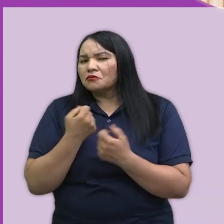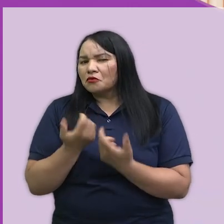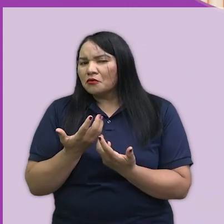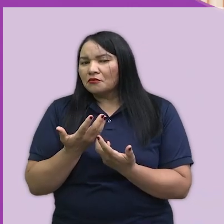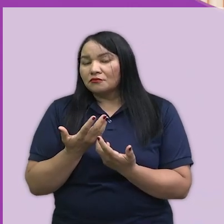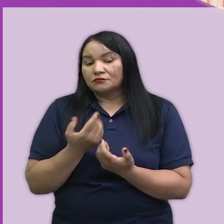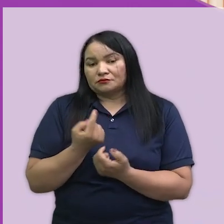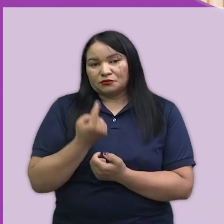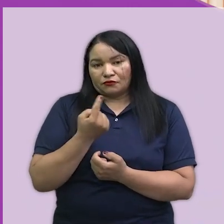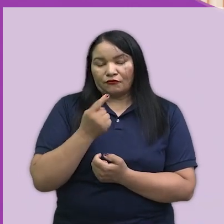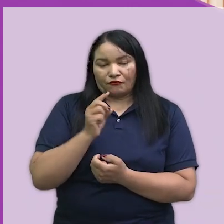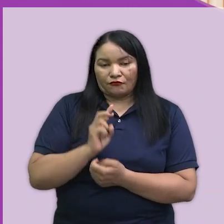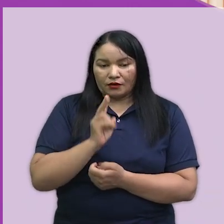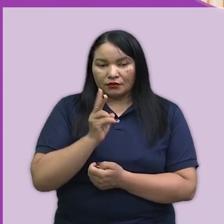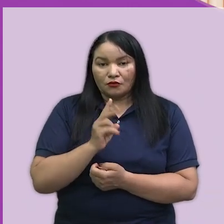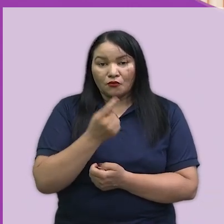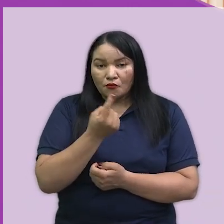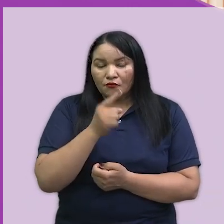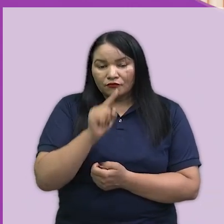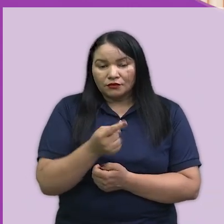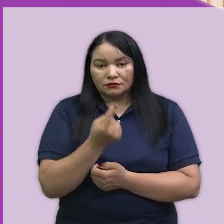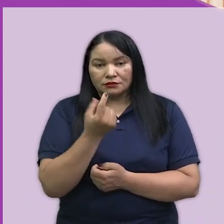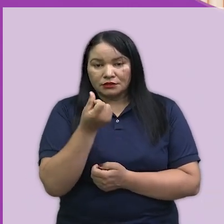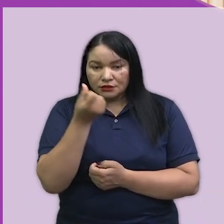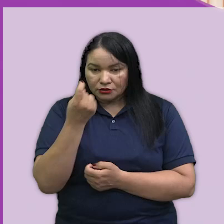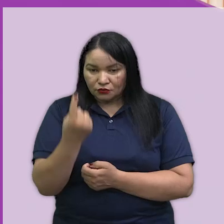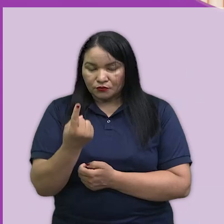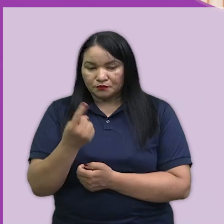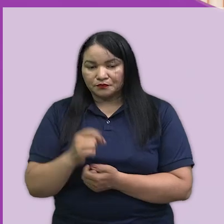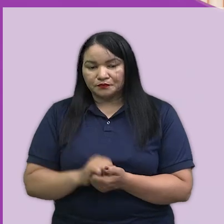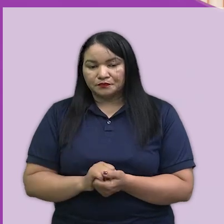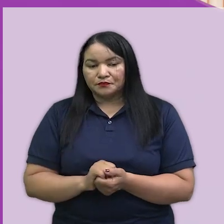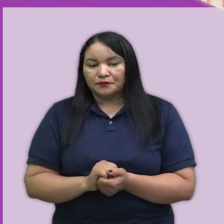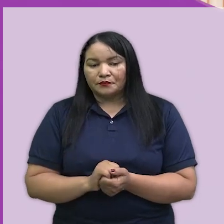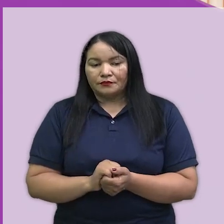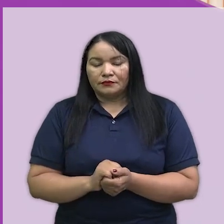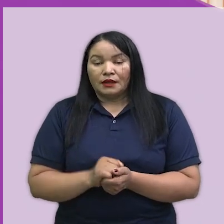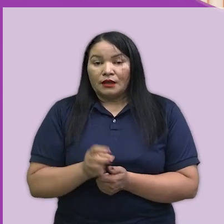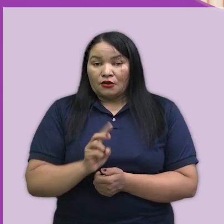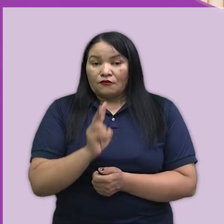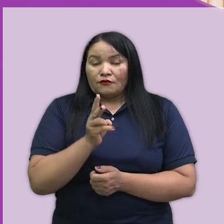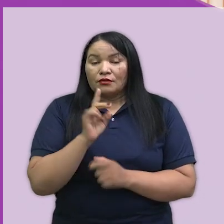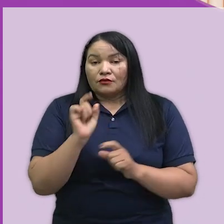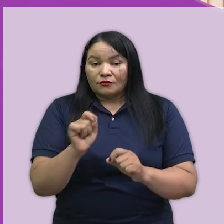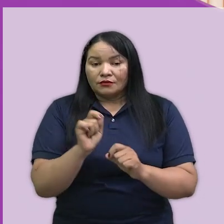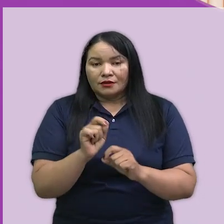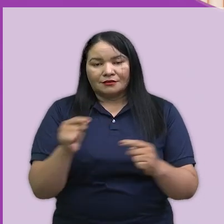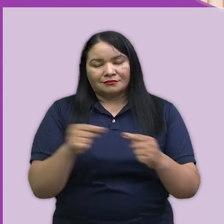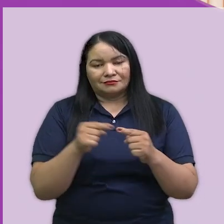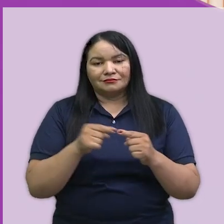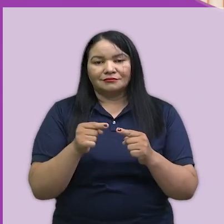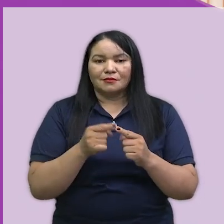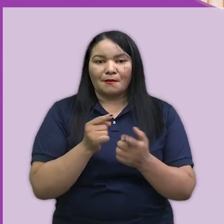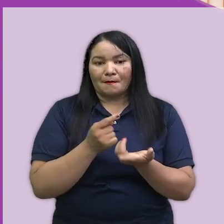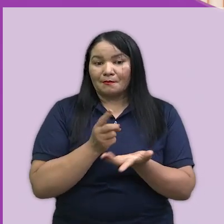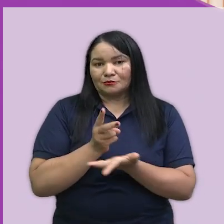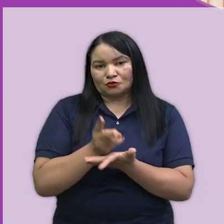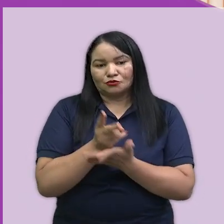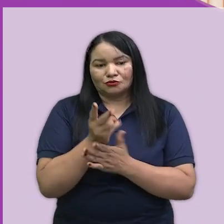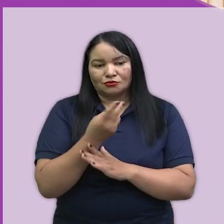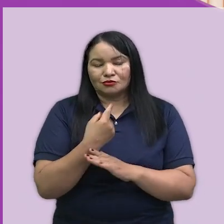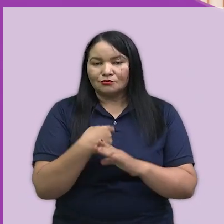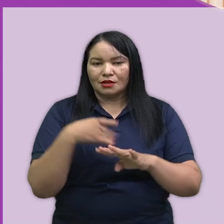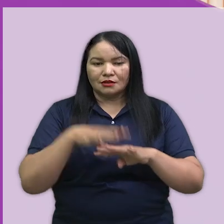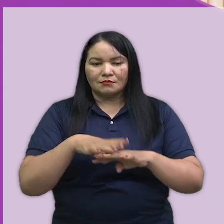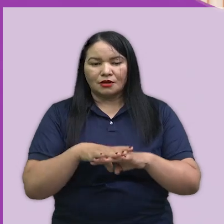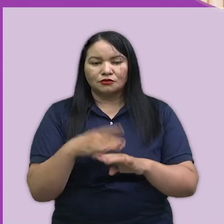que é de 1,61 aproximadamente, tá? Esse valor, ele é uma constante matemática, que é chamado de número